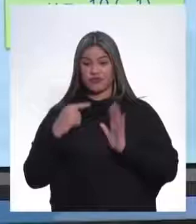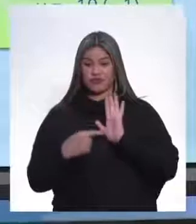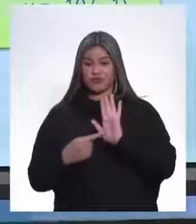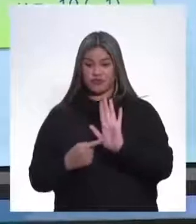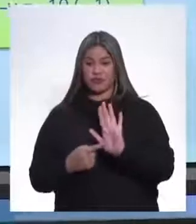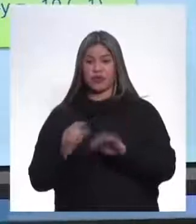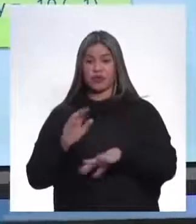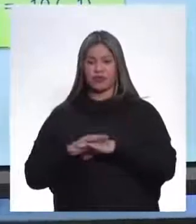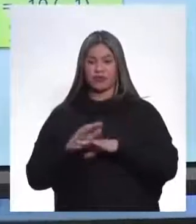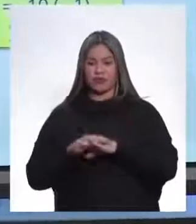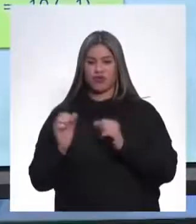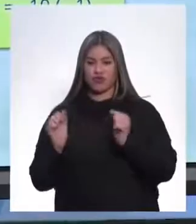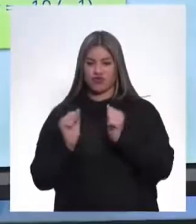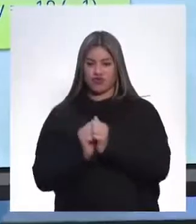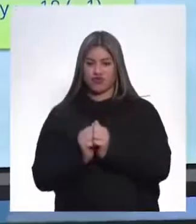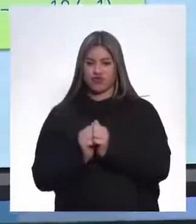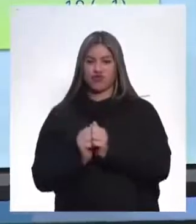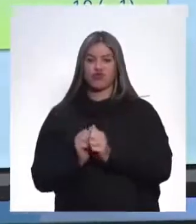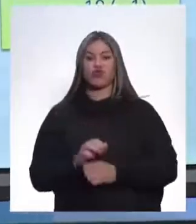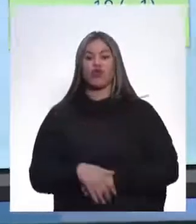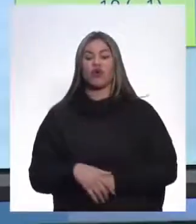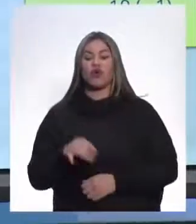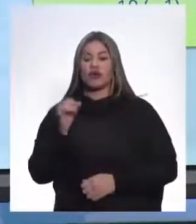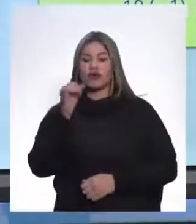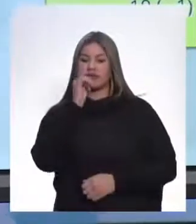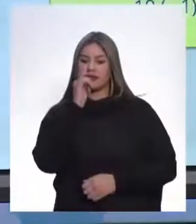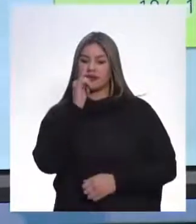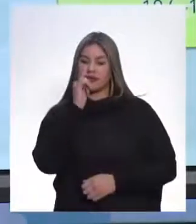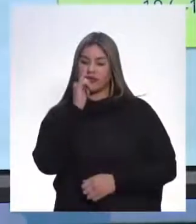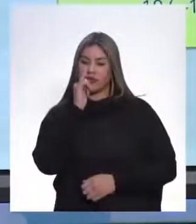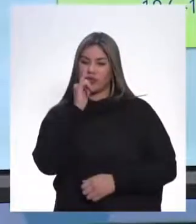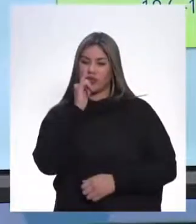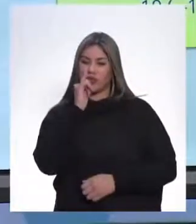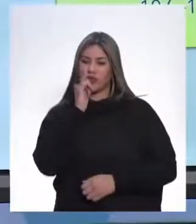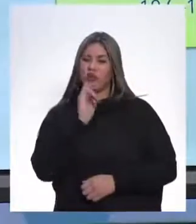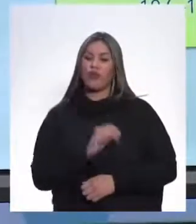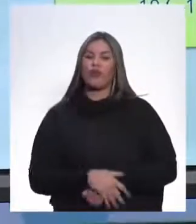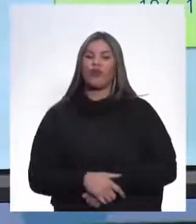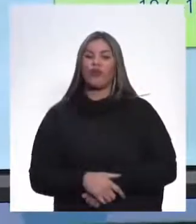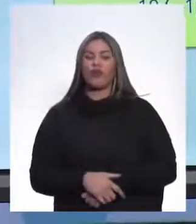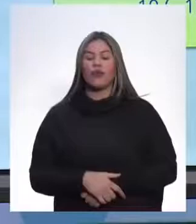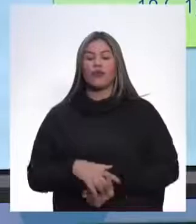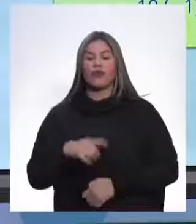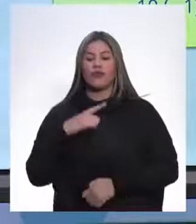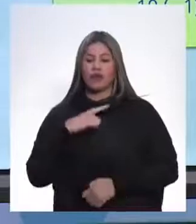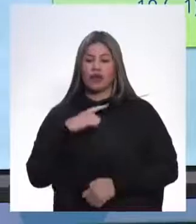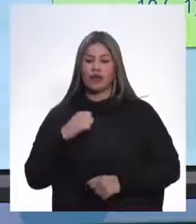gente? Um exemplo de que eu tenho